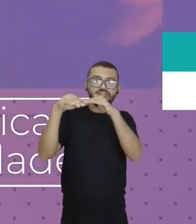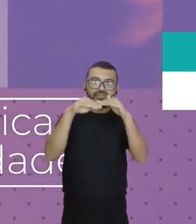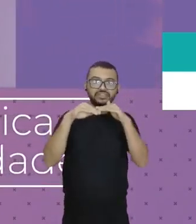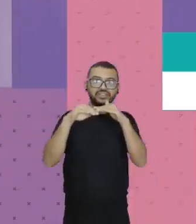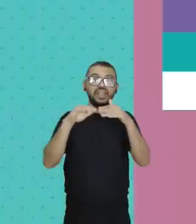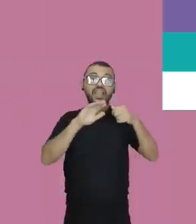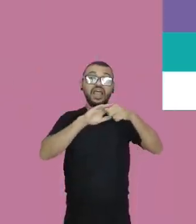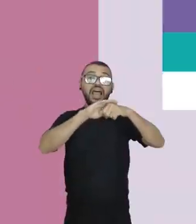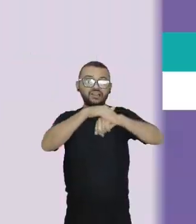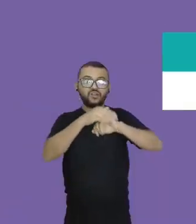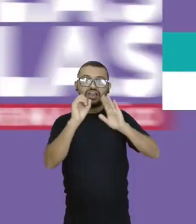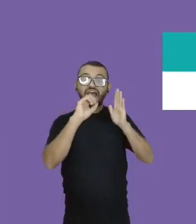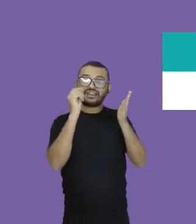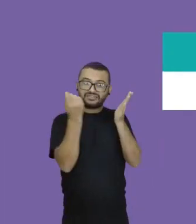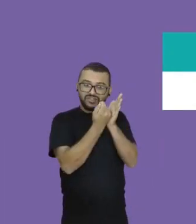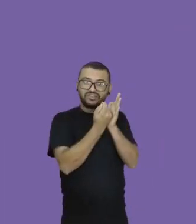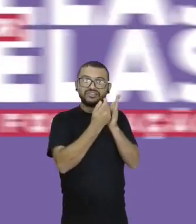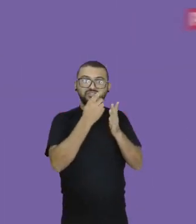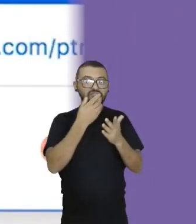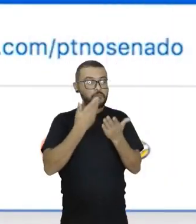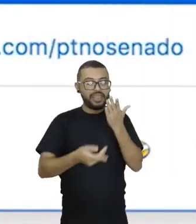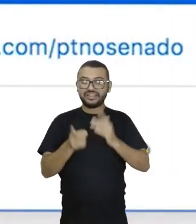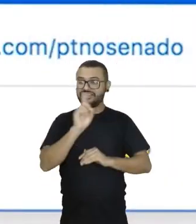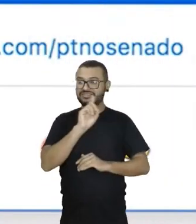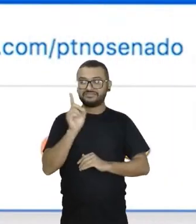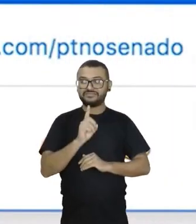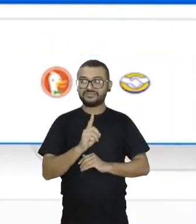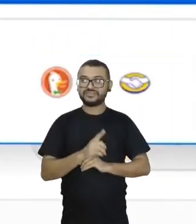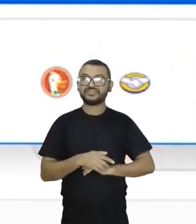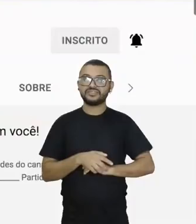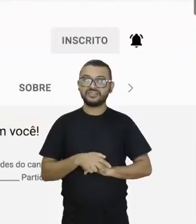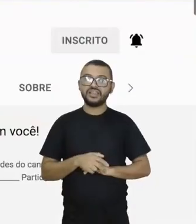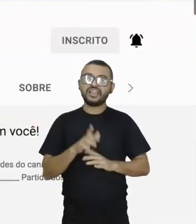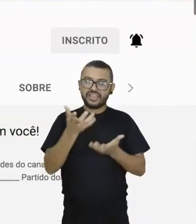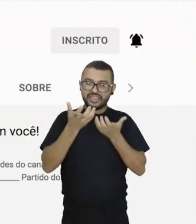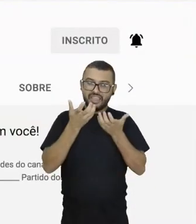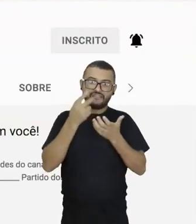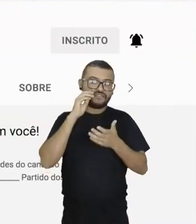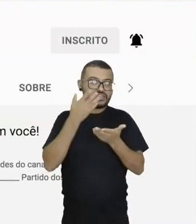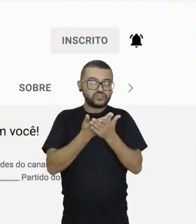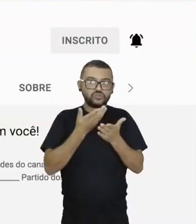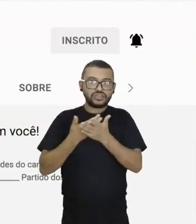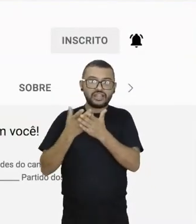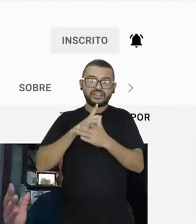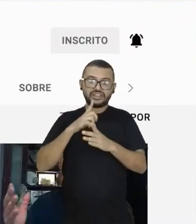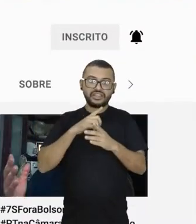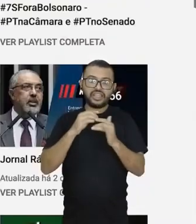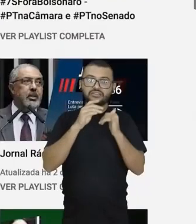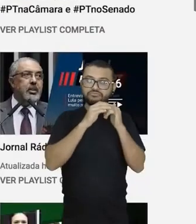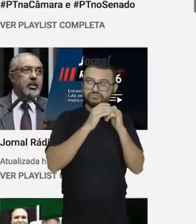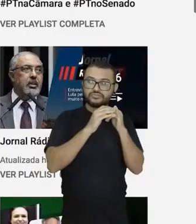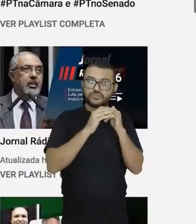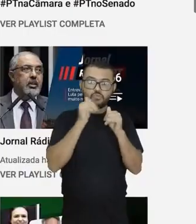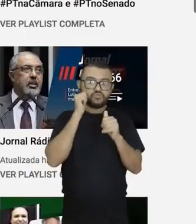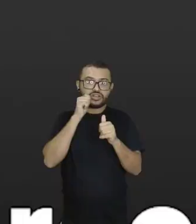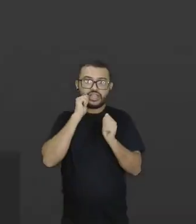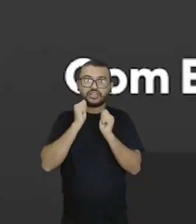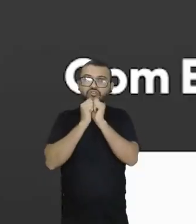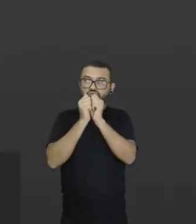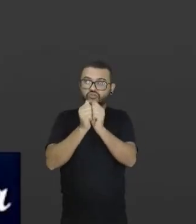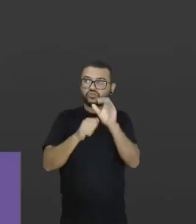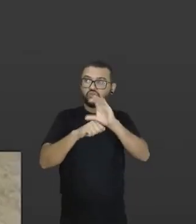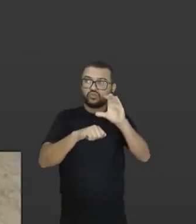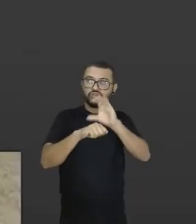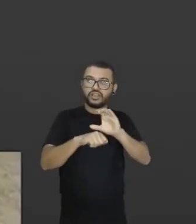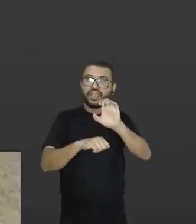Anote na sua agenda e não perca. Reveja esta e outras aulas na playlist TV Elas por Elas Formação, no